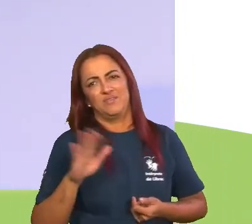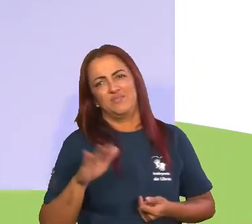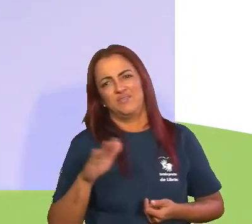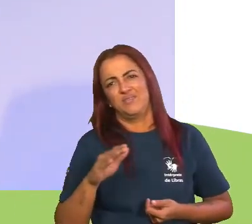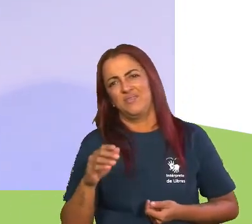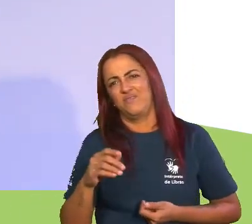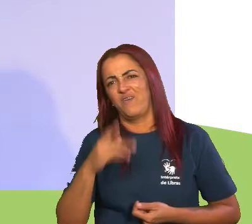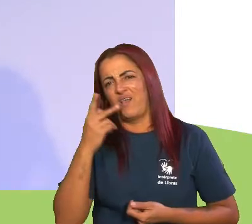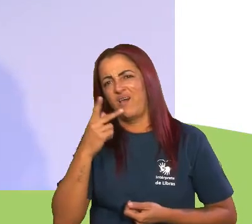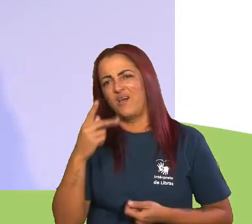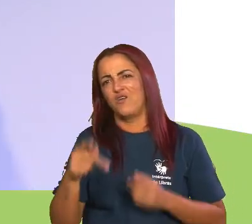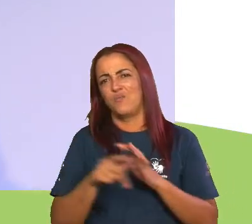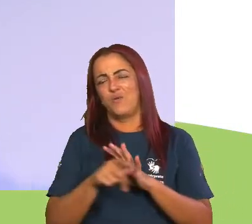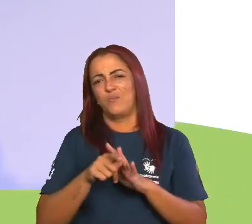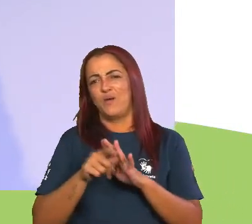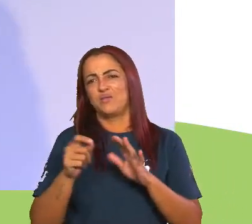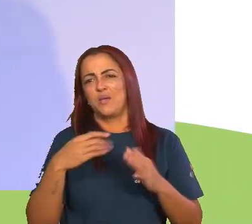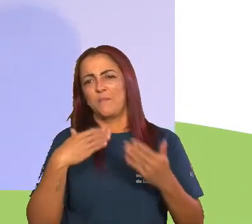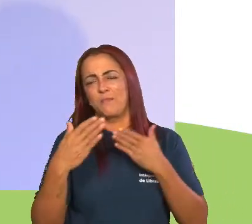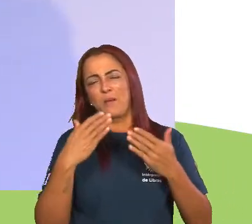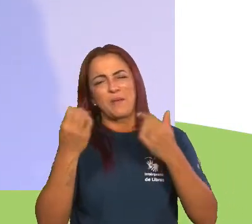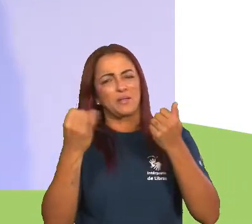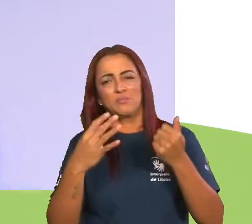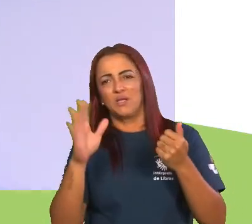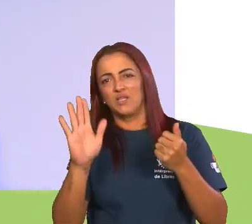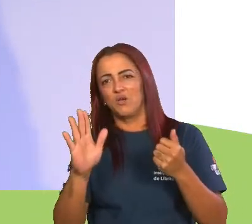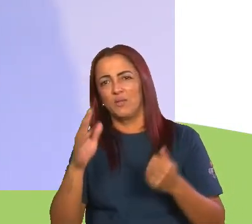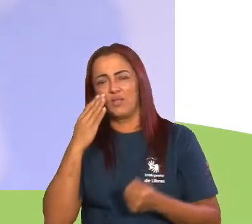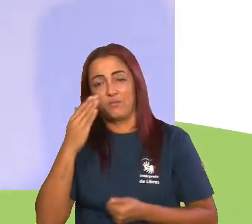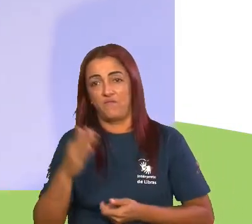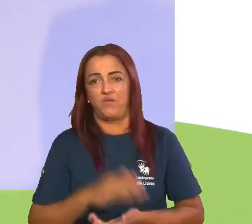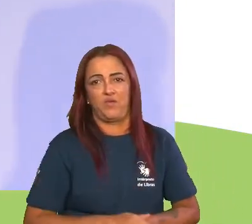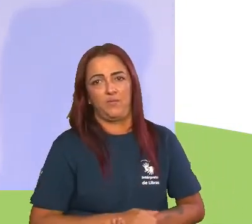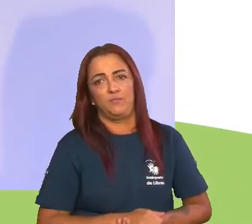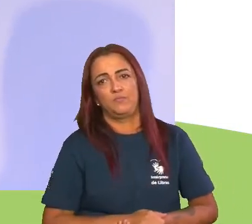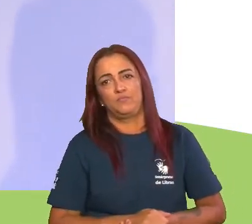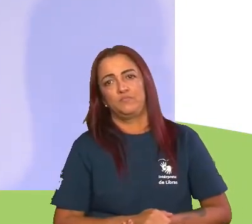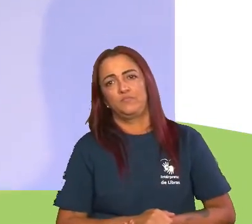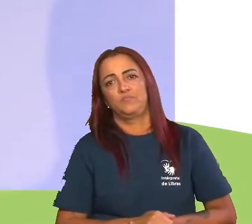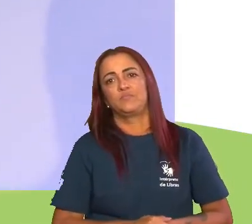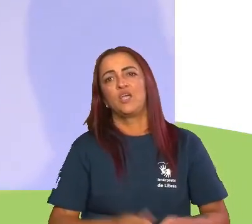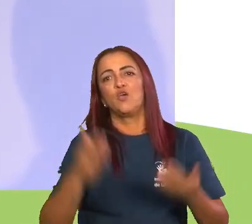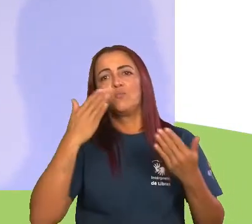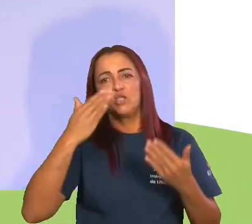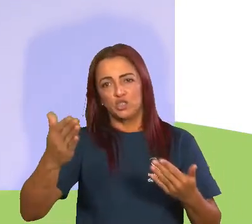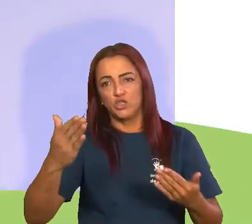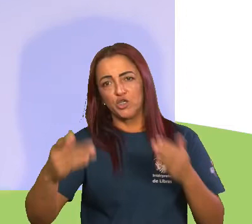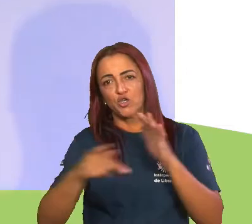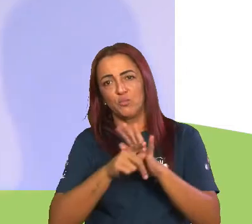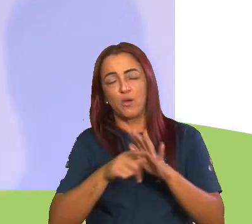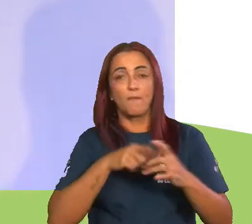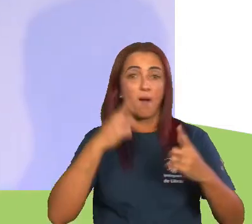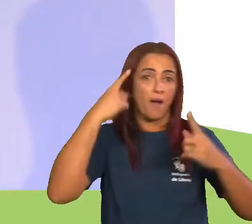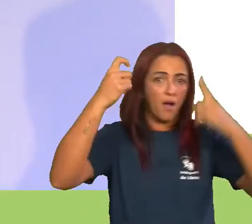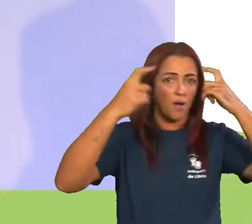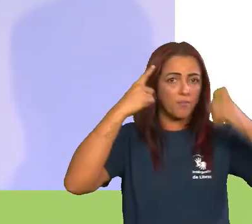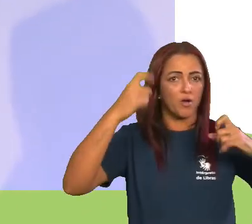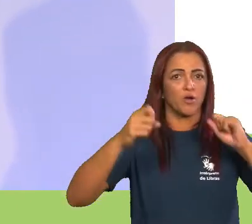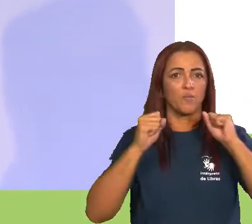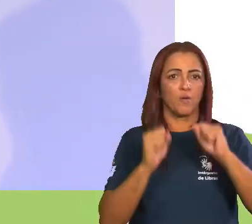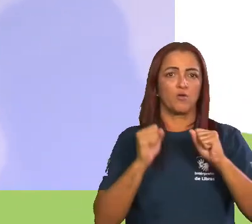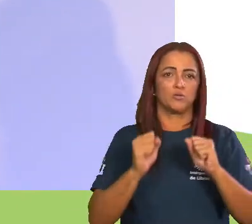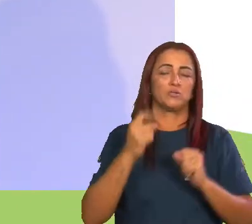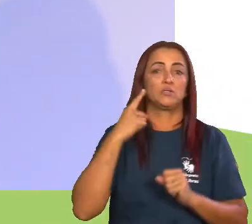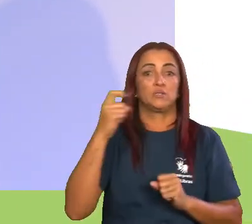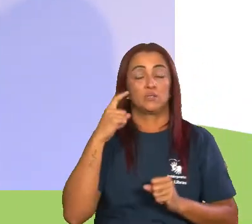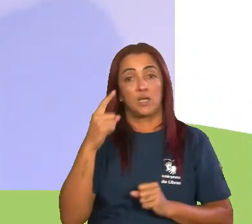eu não sou muito bom com esse teleprompter, não. Assim, mas acho que aqui dá para ver. Eu pedi para escrever que improviso muito e posso esquecer